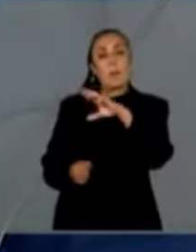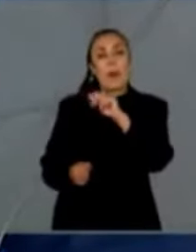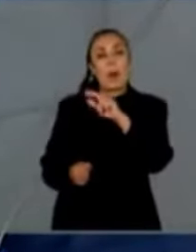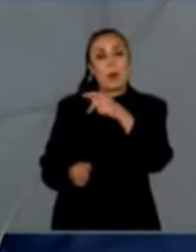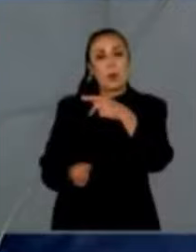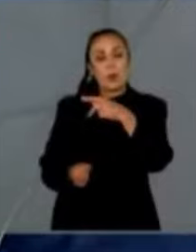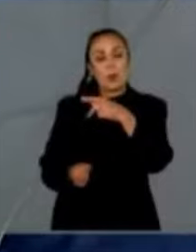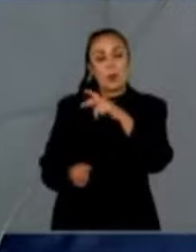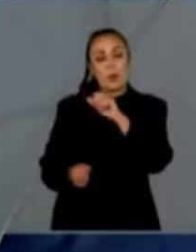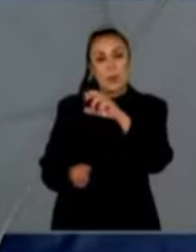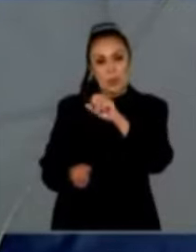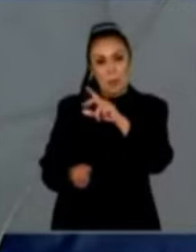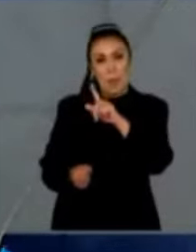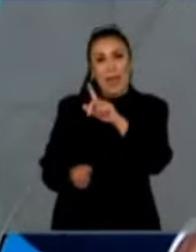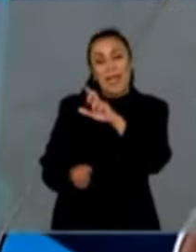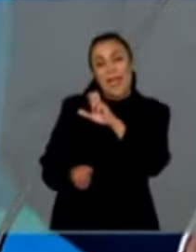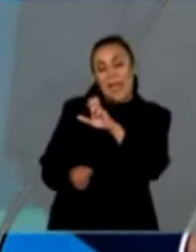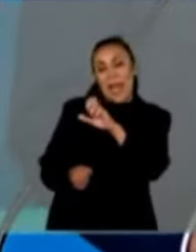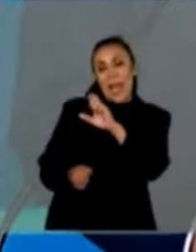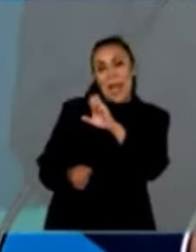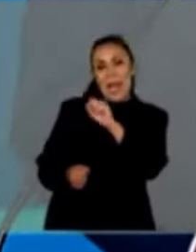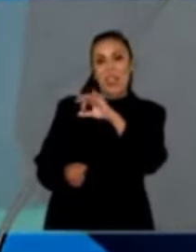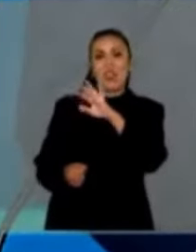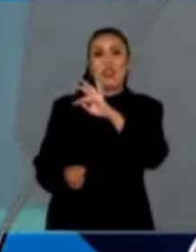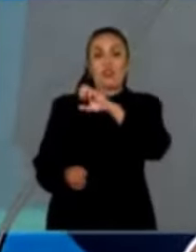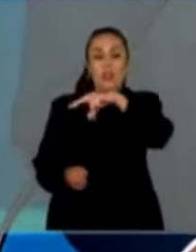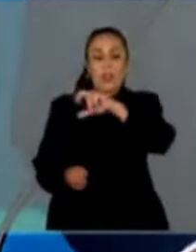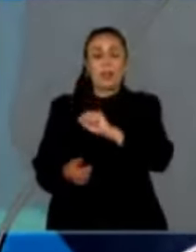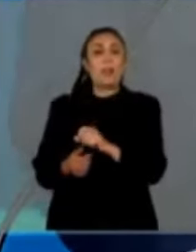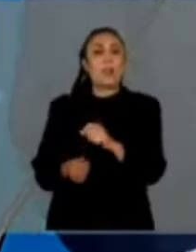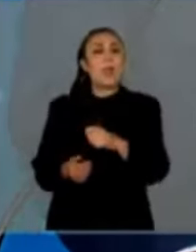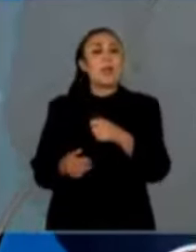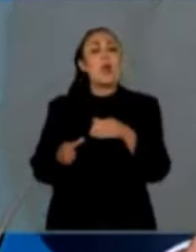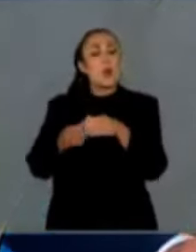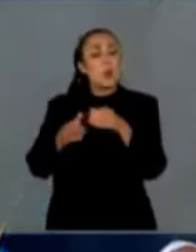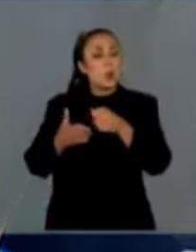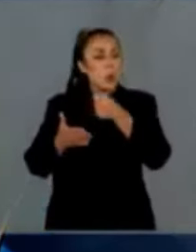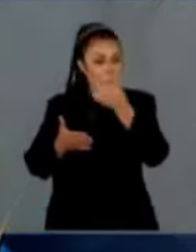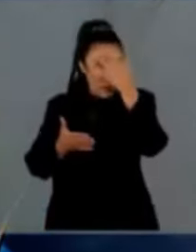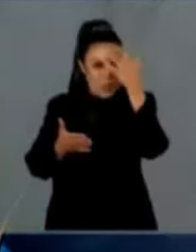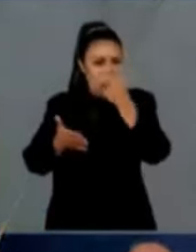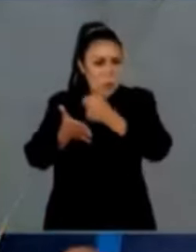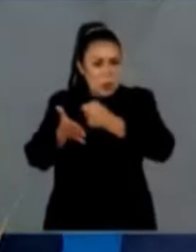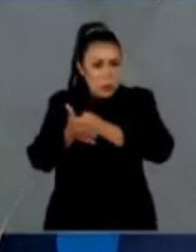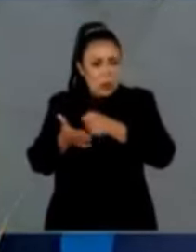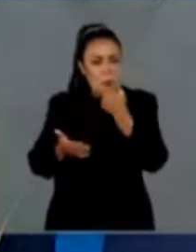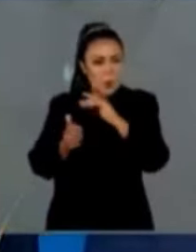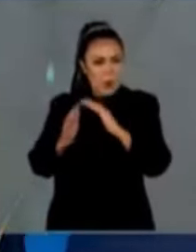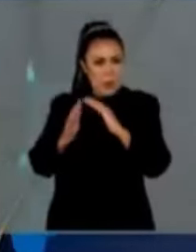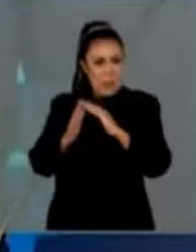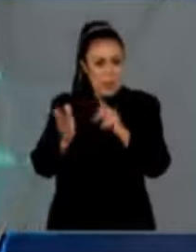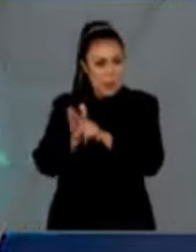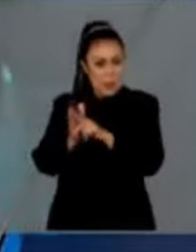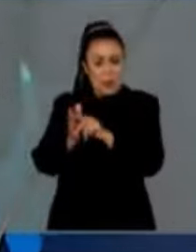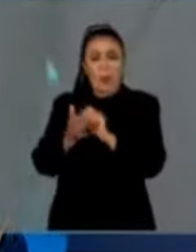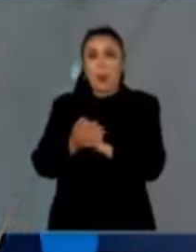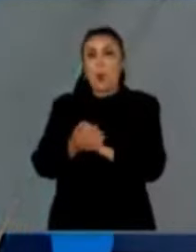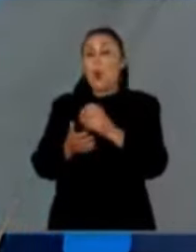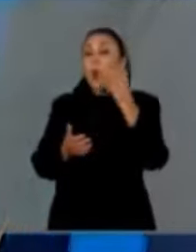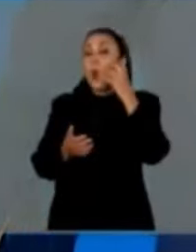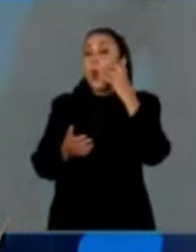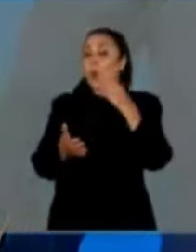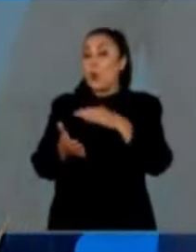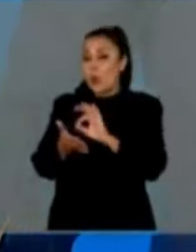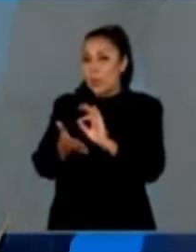há muito tempo luta para ter uma moradia digna a gente conseguiu aprovar um projeto lá de moradia o Bruno Covas assinou a